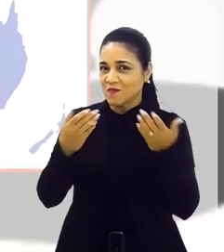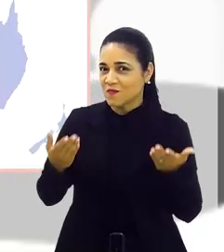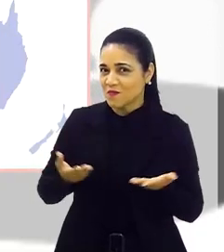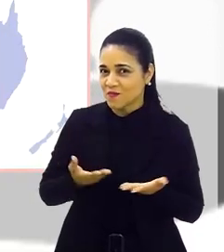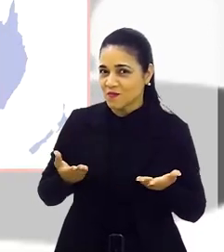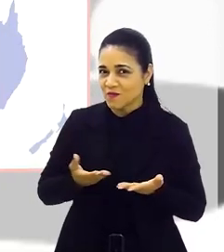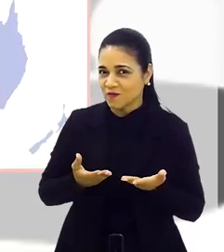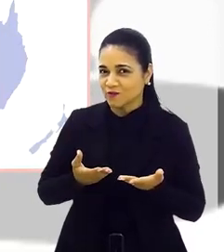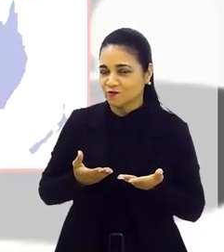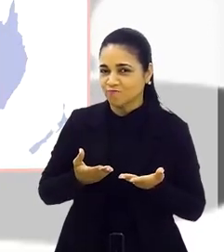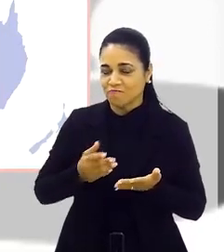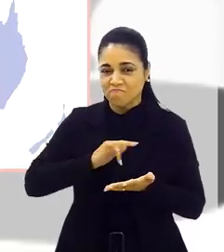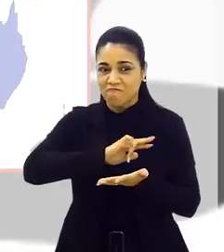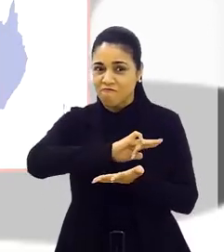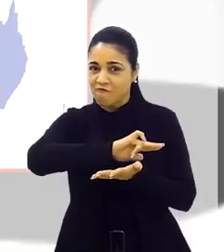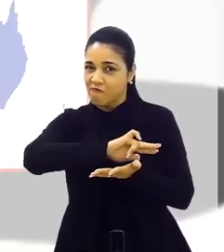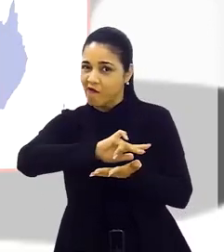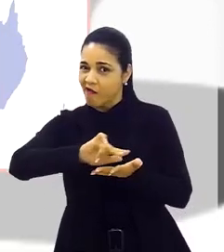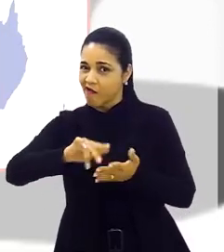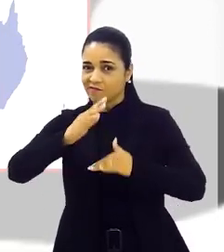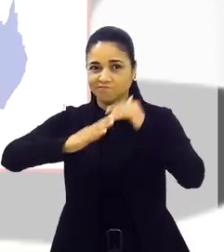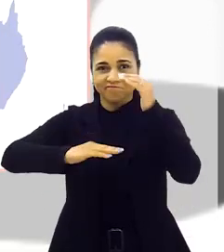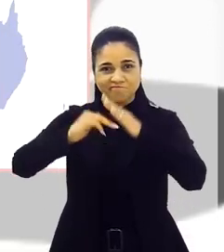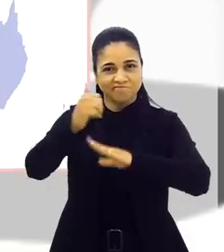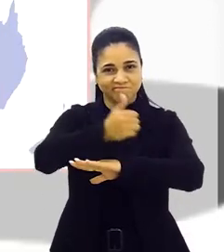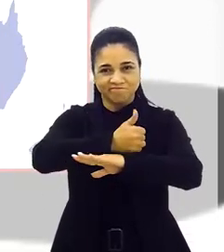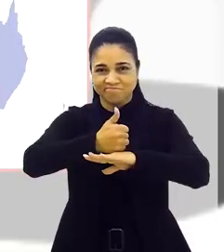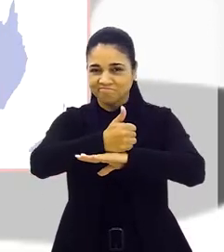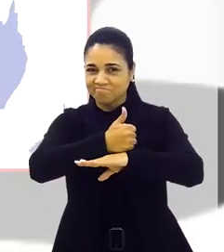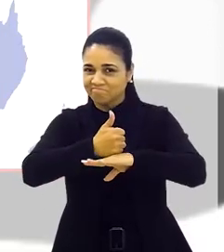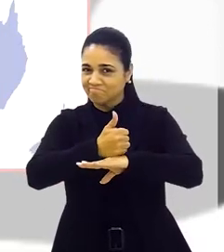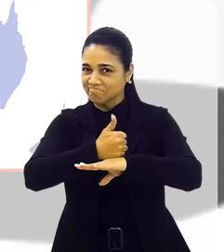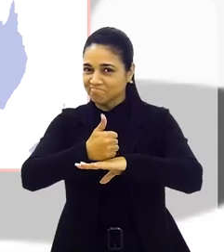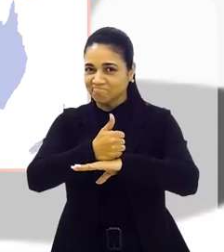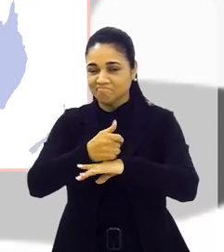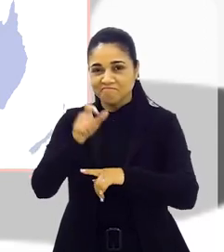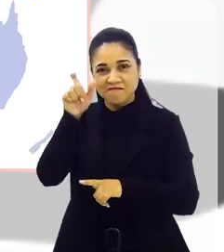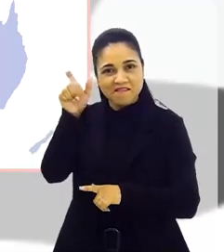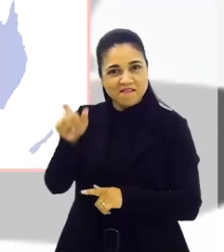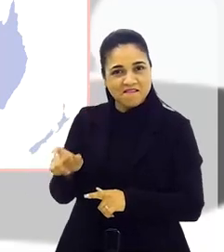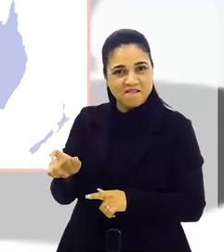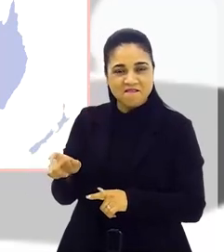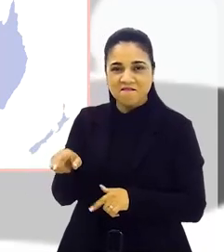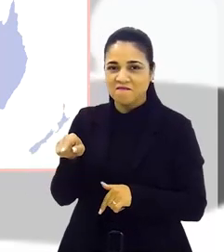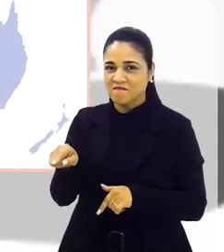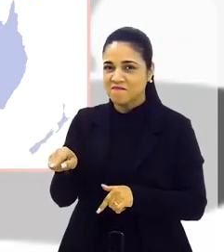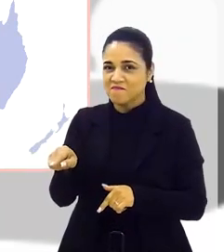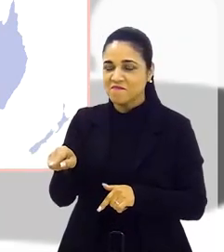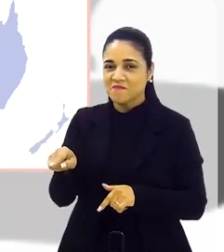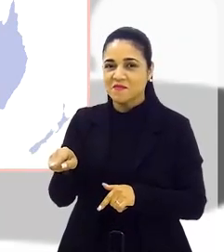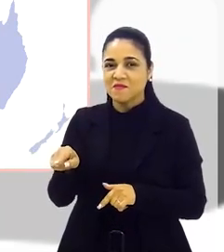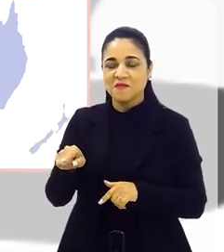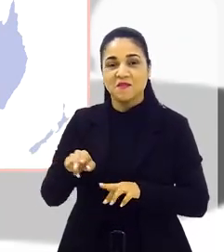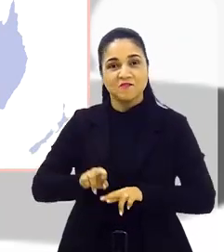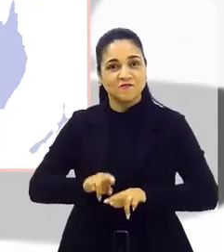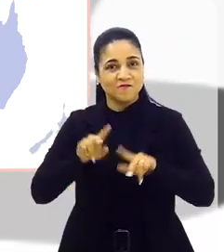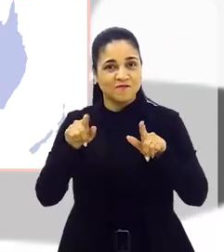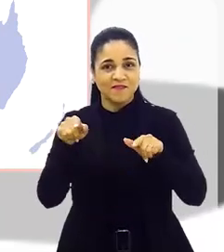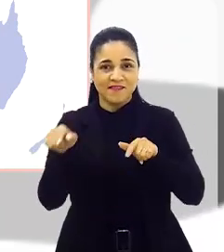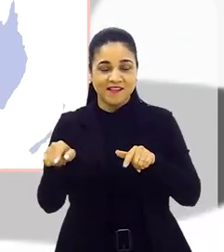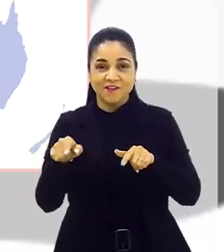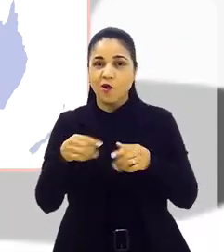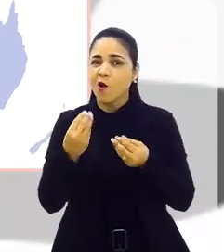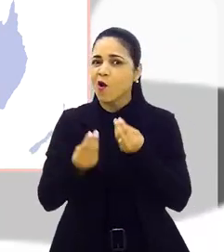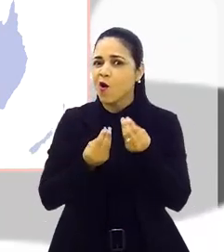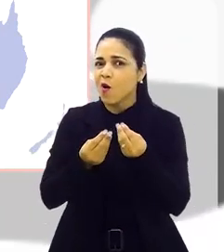Nosso entrevistado de hoje é muito multi. Você acha que soa redundante? Não no caso dele. Afinal, como